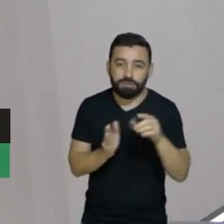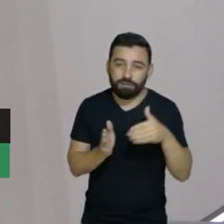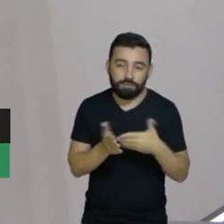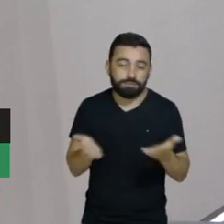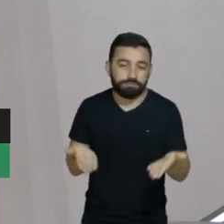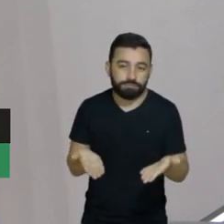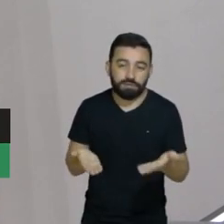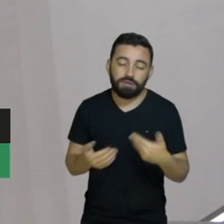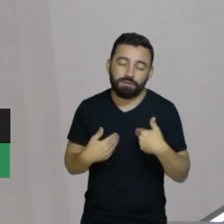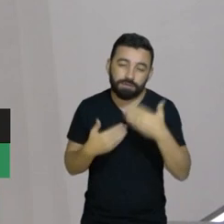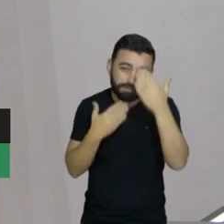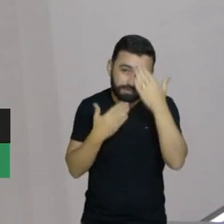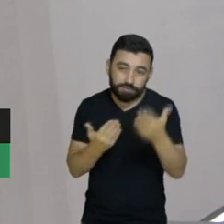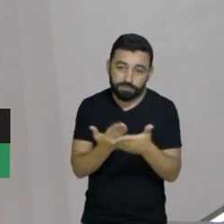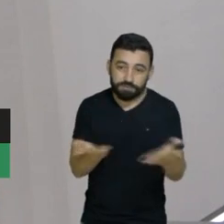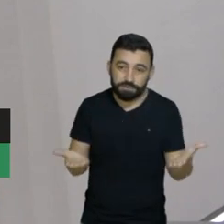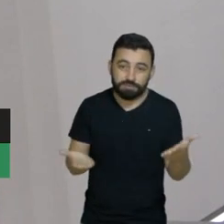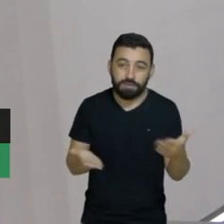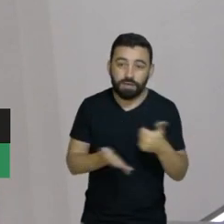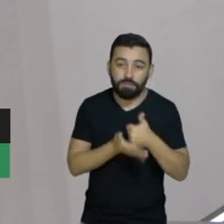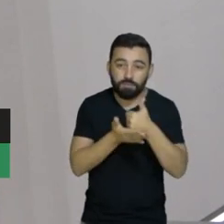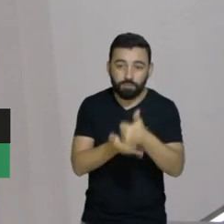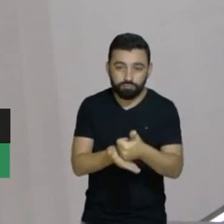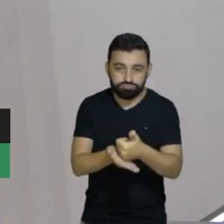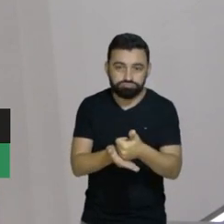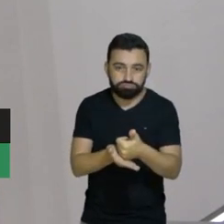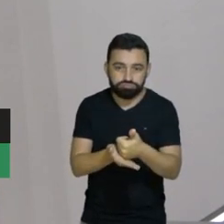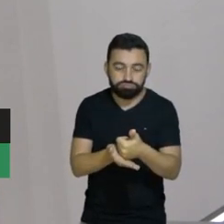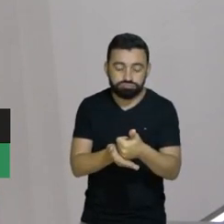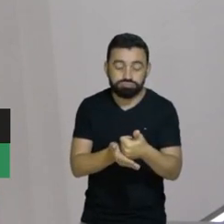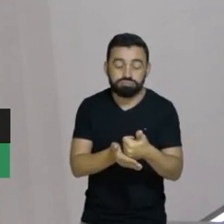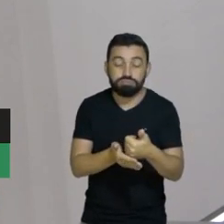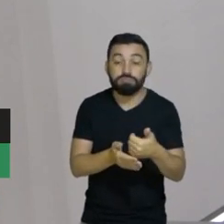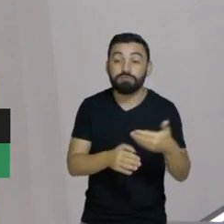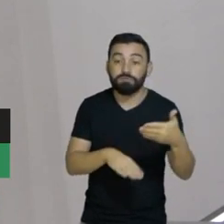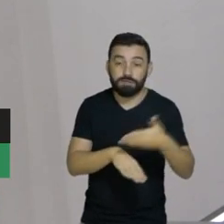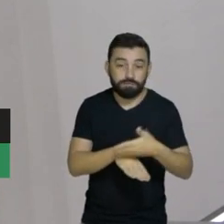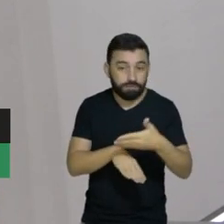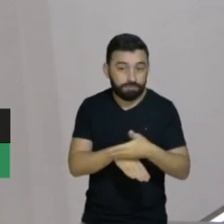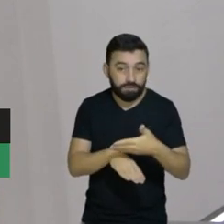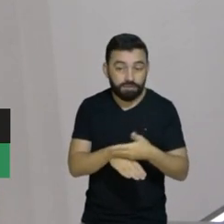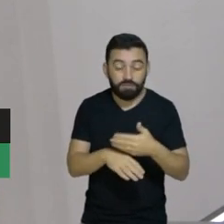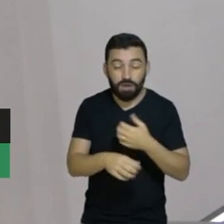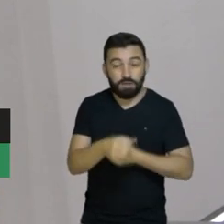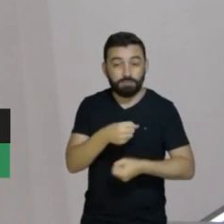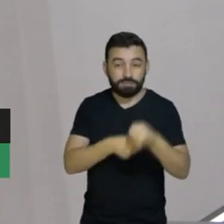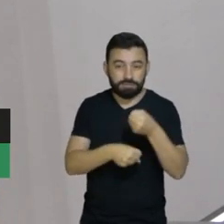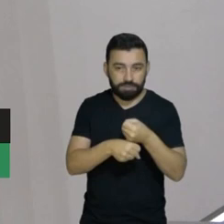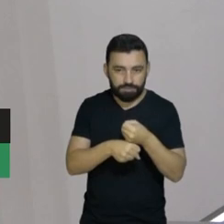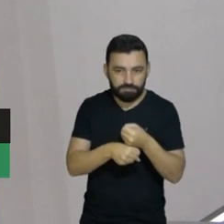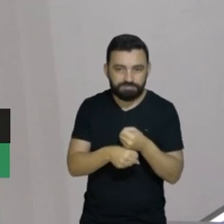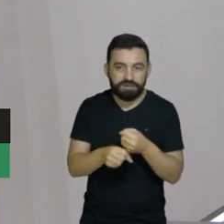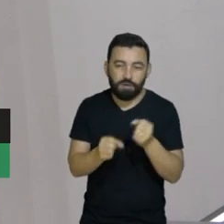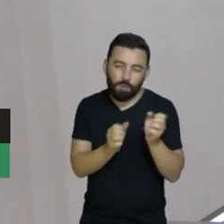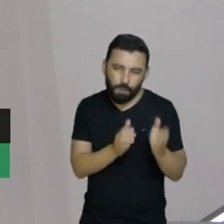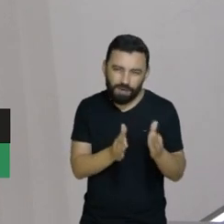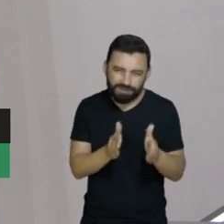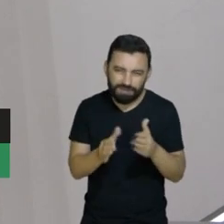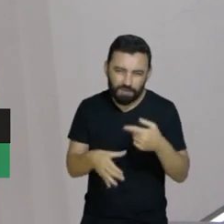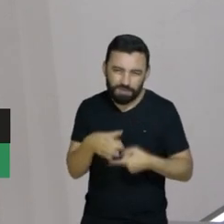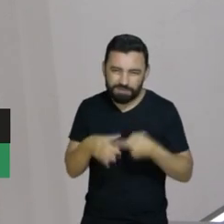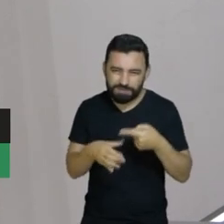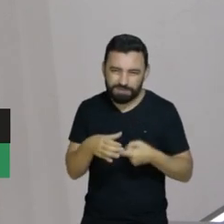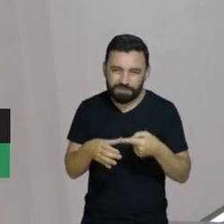Agradeço muitíssimo o apoio que nós recebemos durante todo o ano passado e começo desse ano na organização da comissão